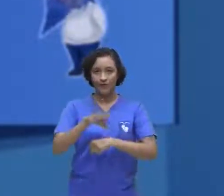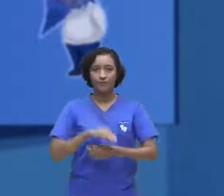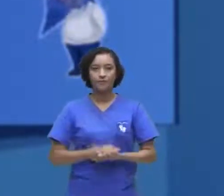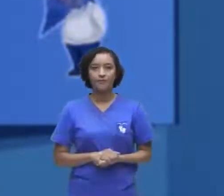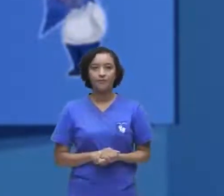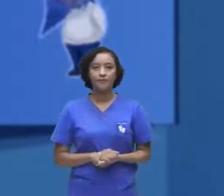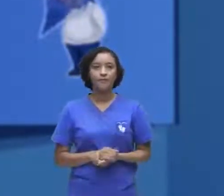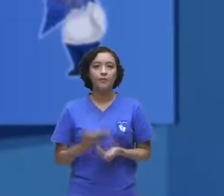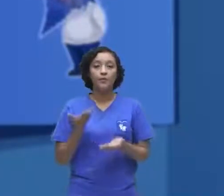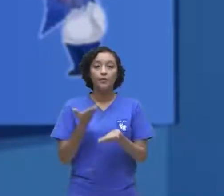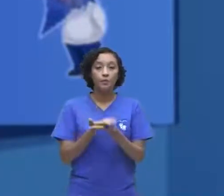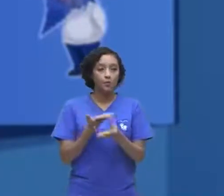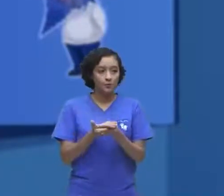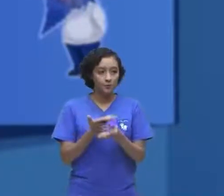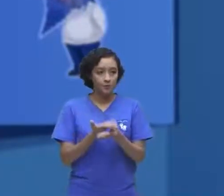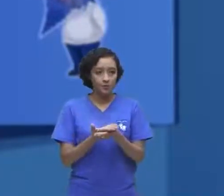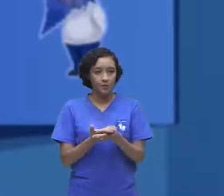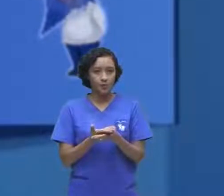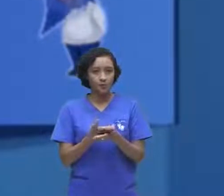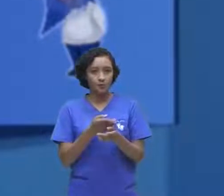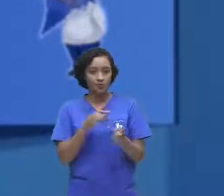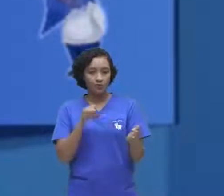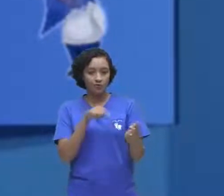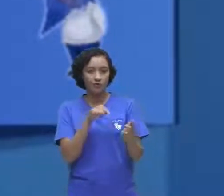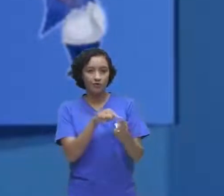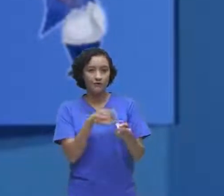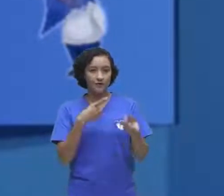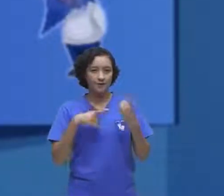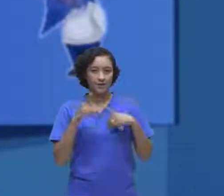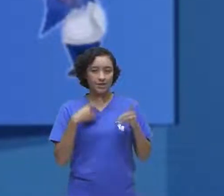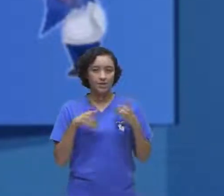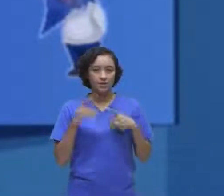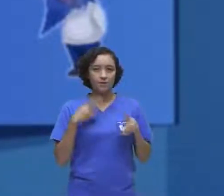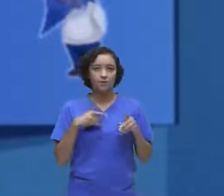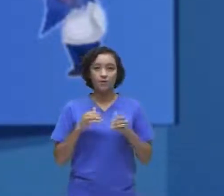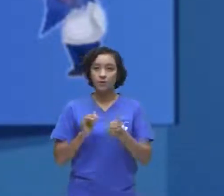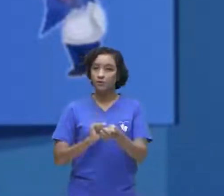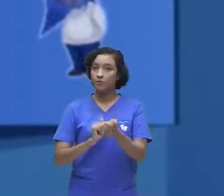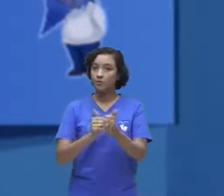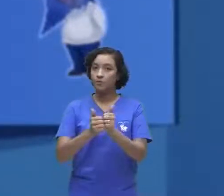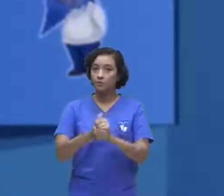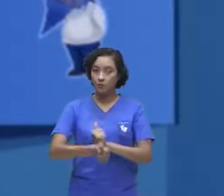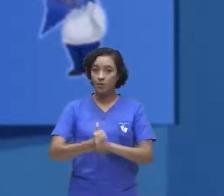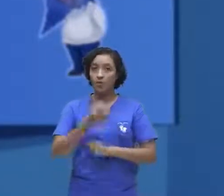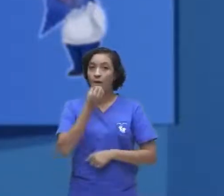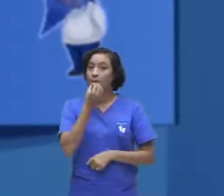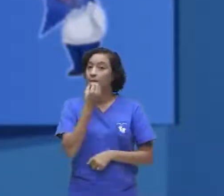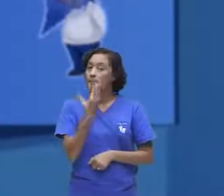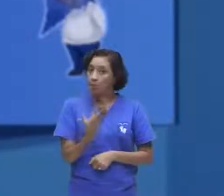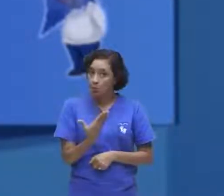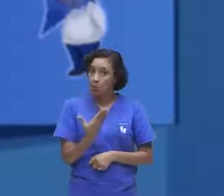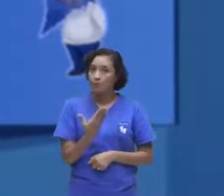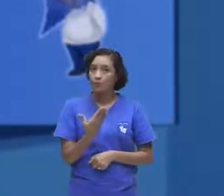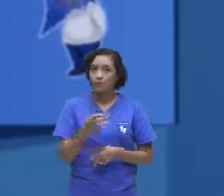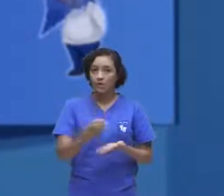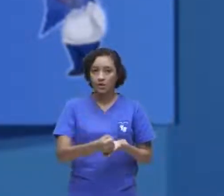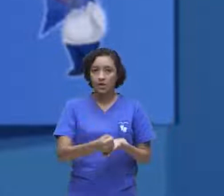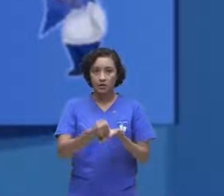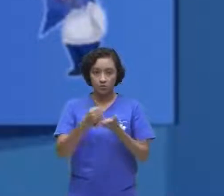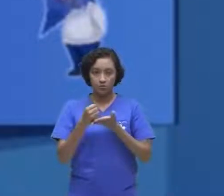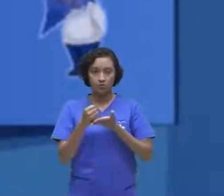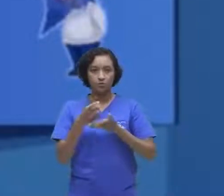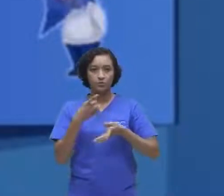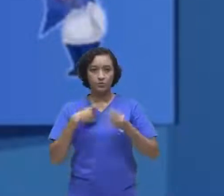Sabrina, em relação à depressão, assim, um esporte muito bom que ajuda a pessoa, né, no tratamento